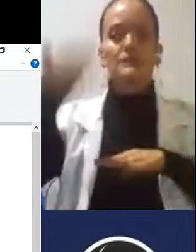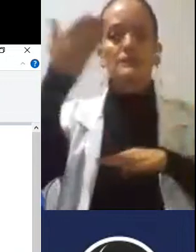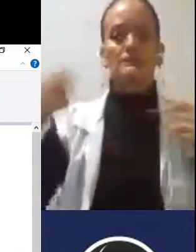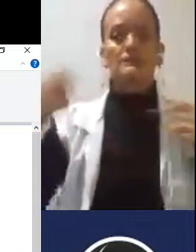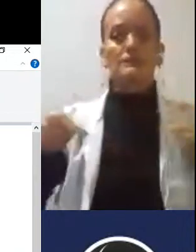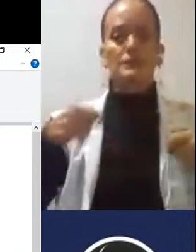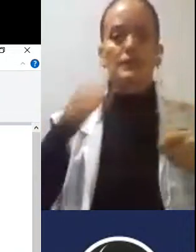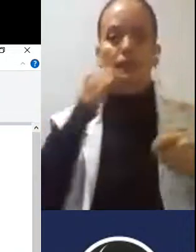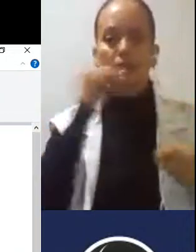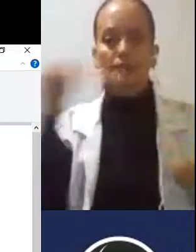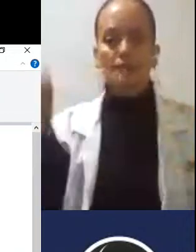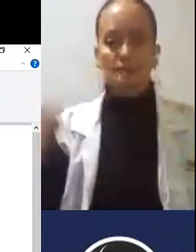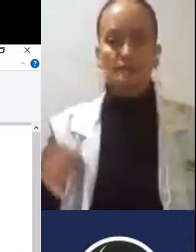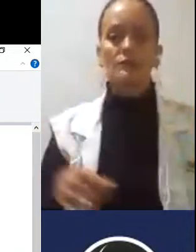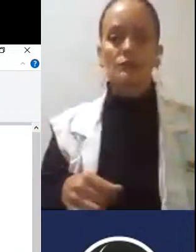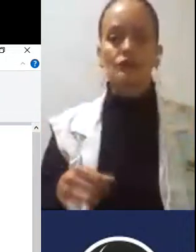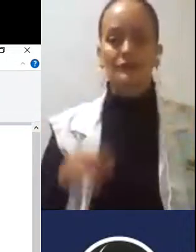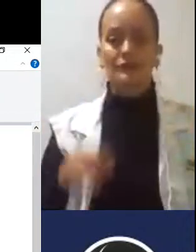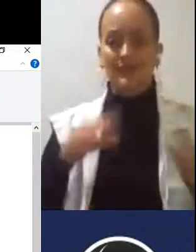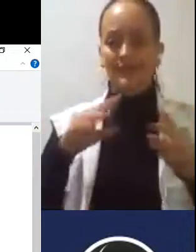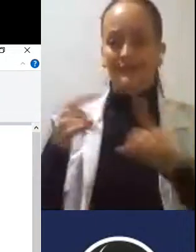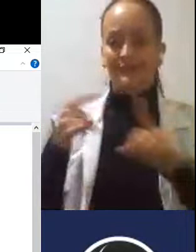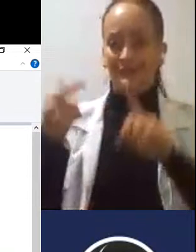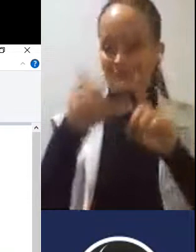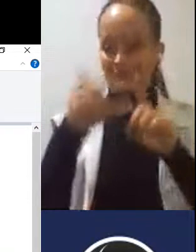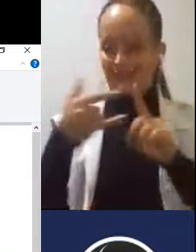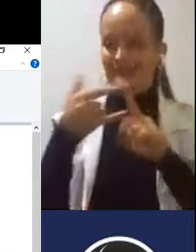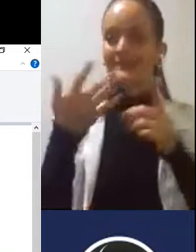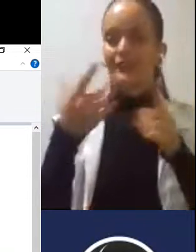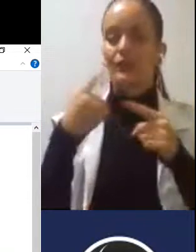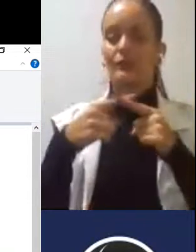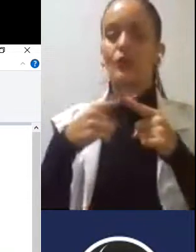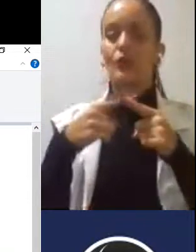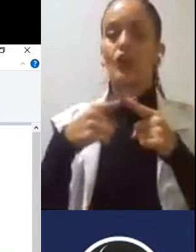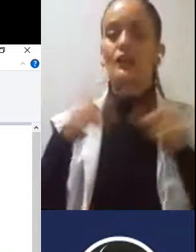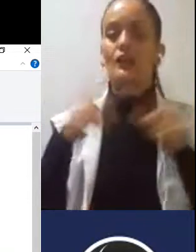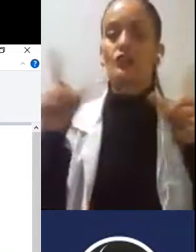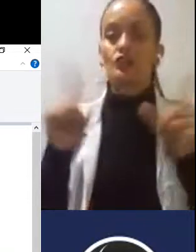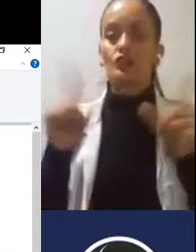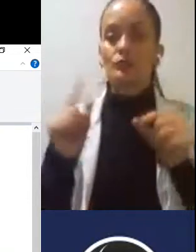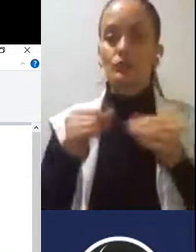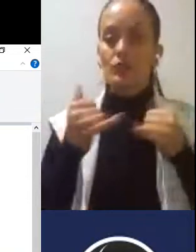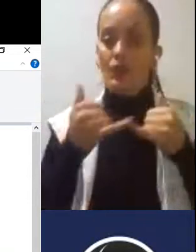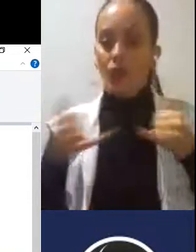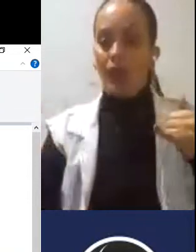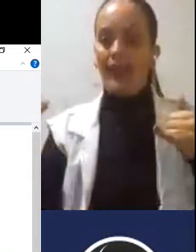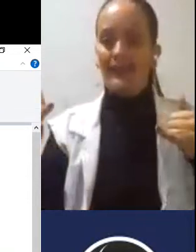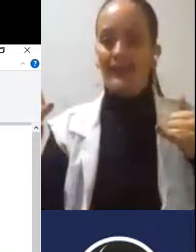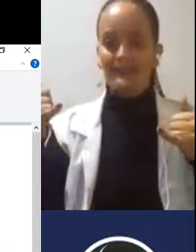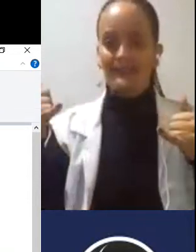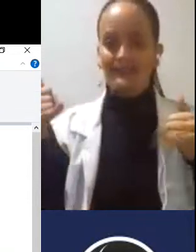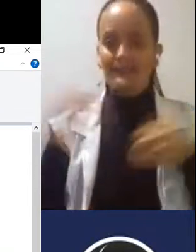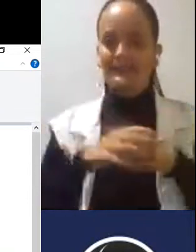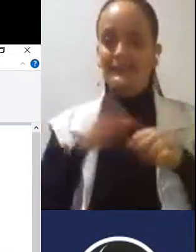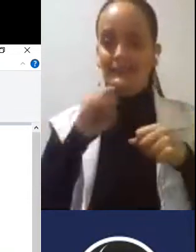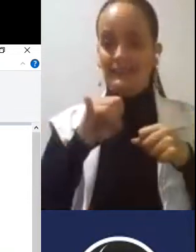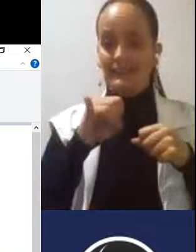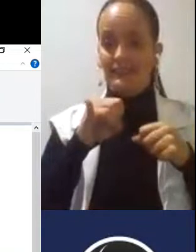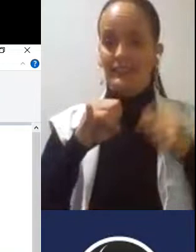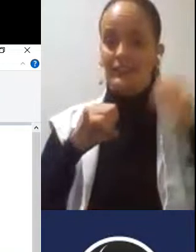transmissão? Justamente para haver uma diminuição, né, da corrente. Porque se você aumenta o potencial,